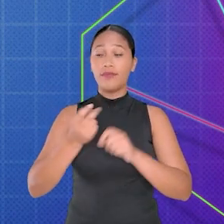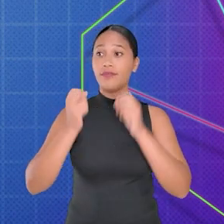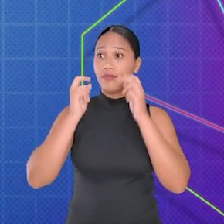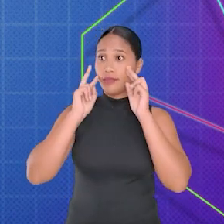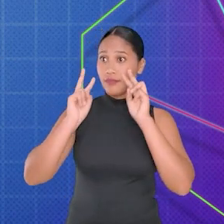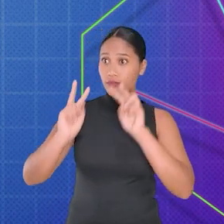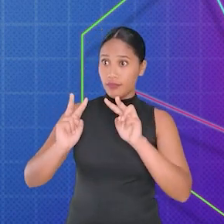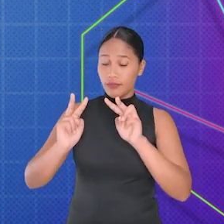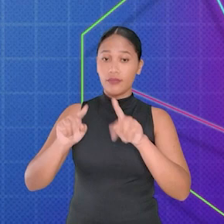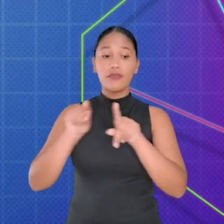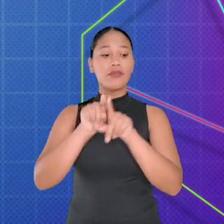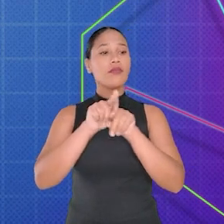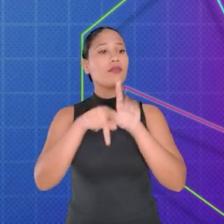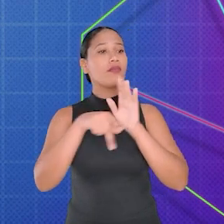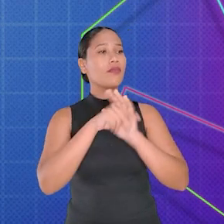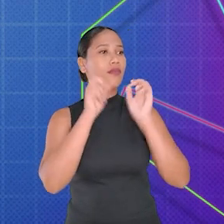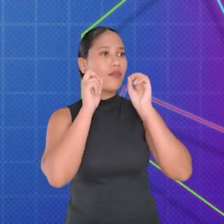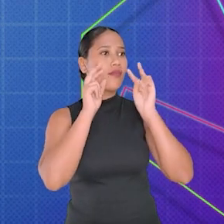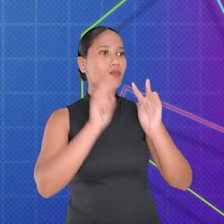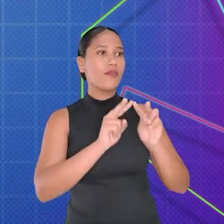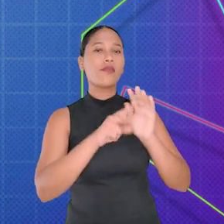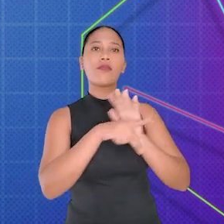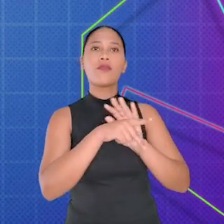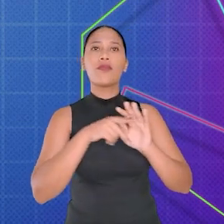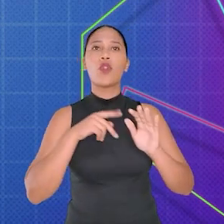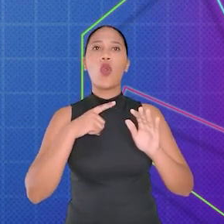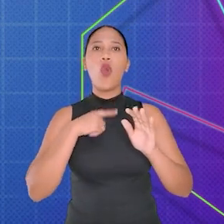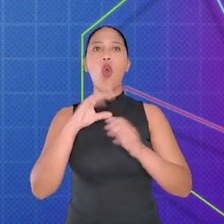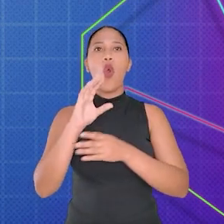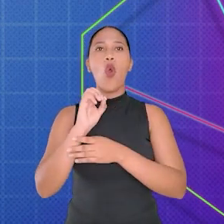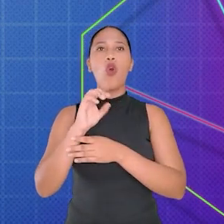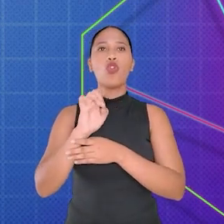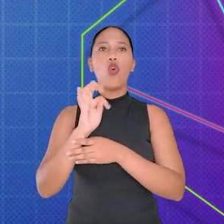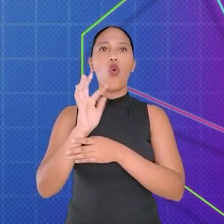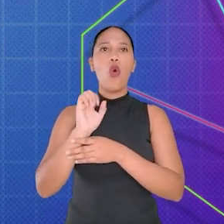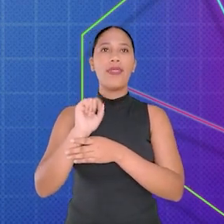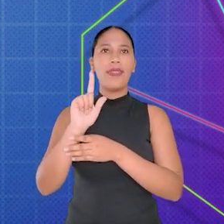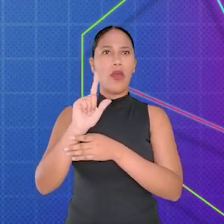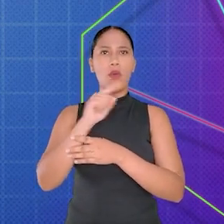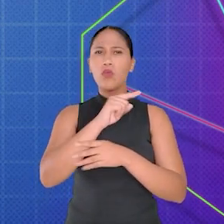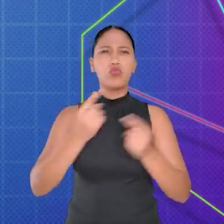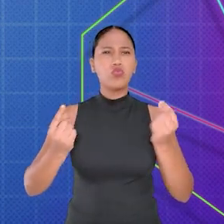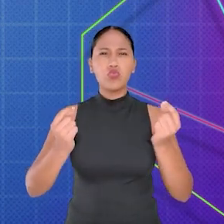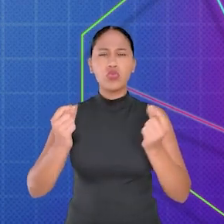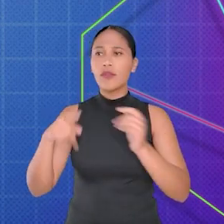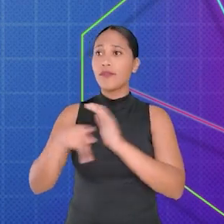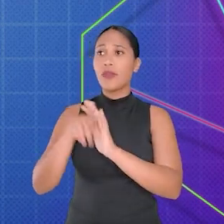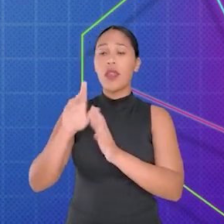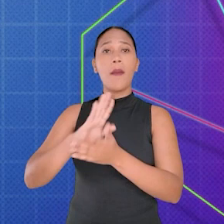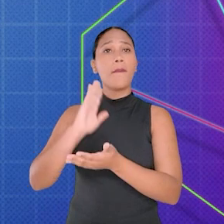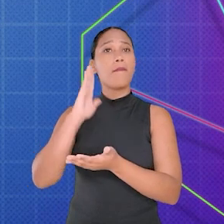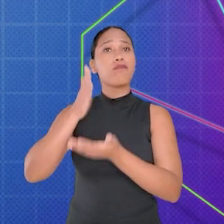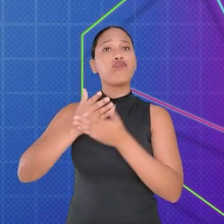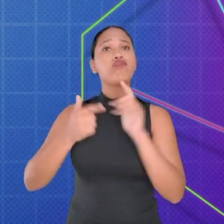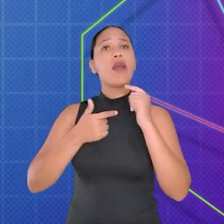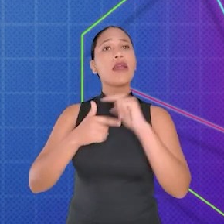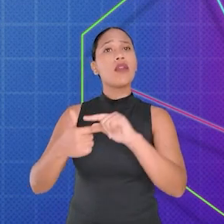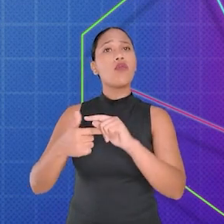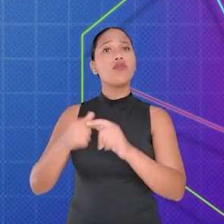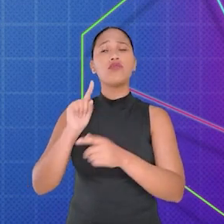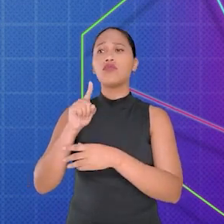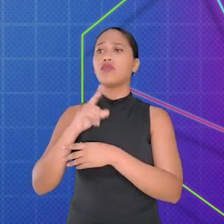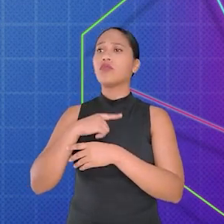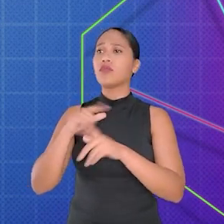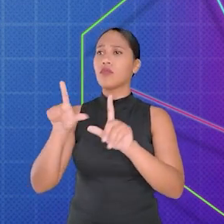a visualização em perspectiva e a visualização ortogonal. A visualização em perspectiva é a opção padrão e permite